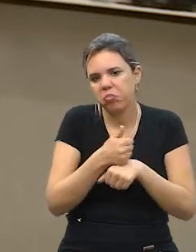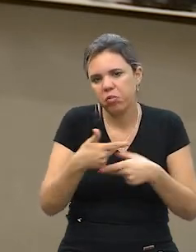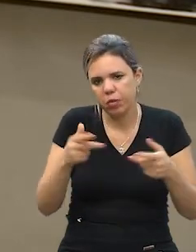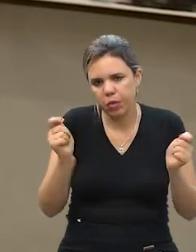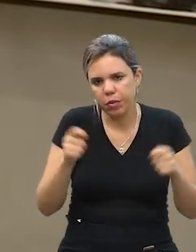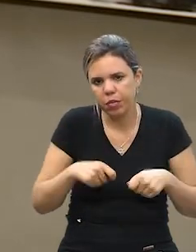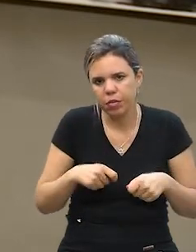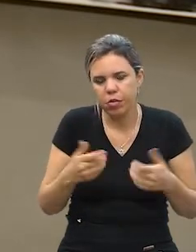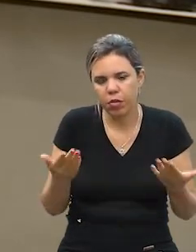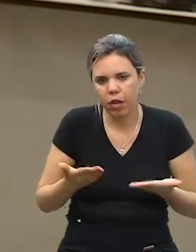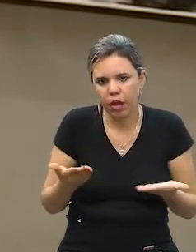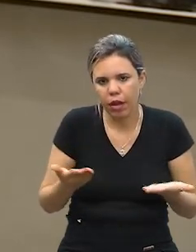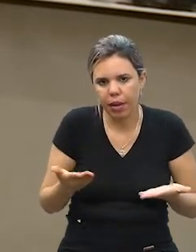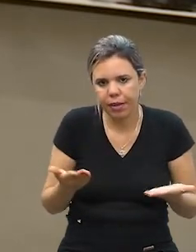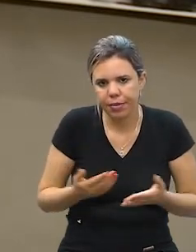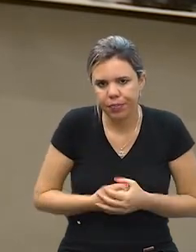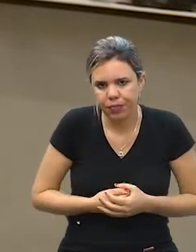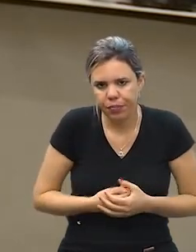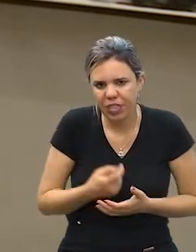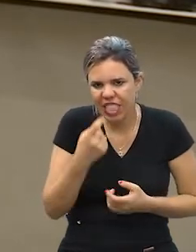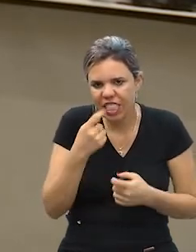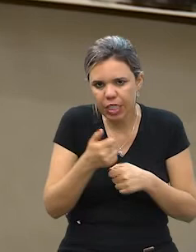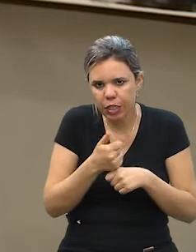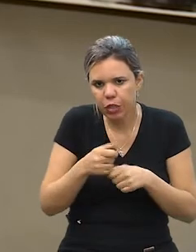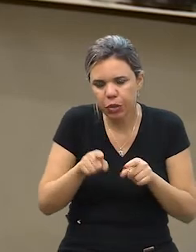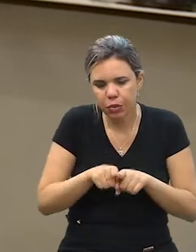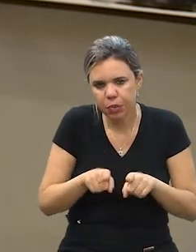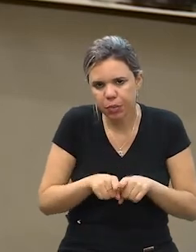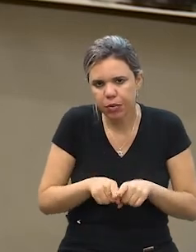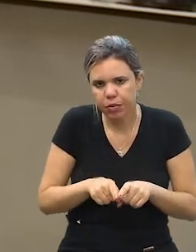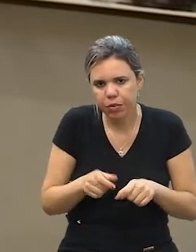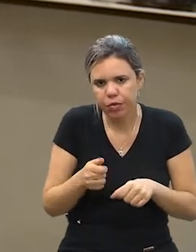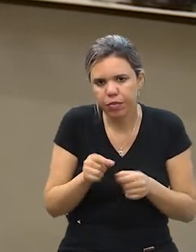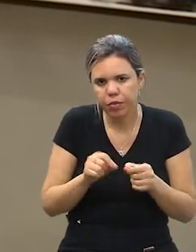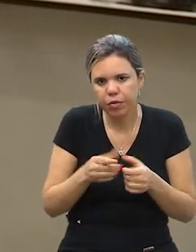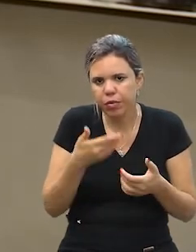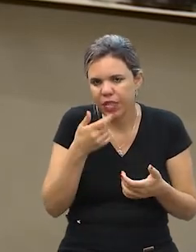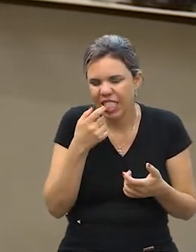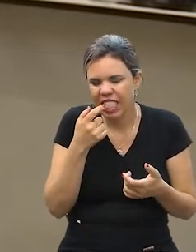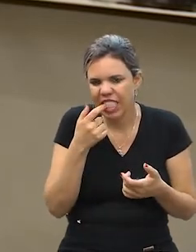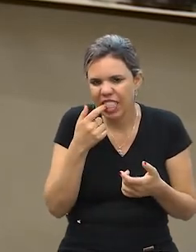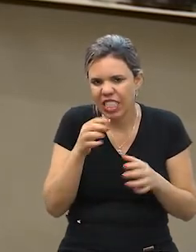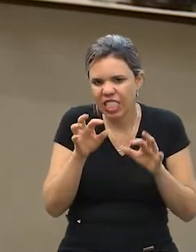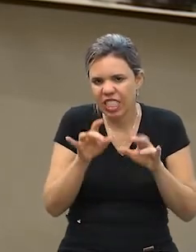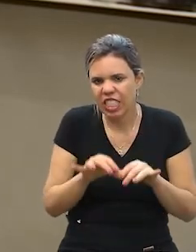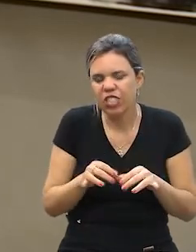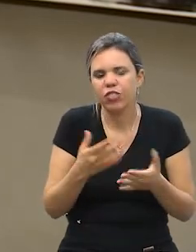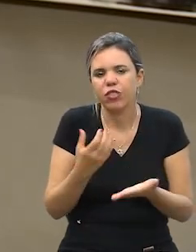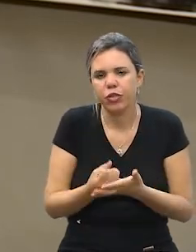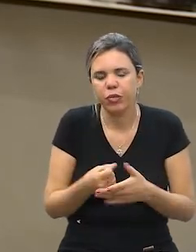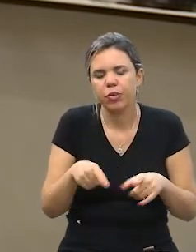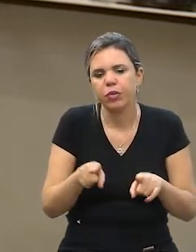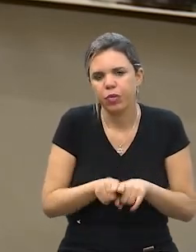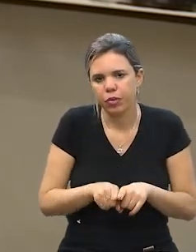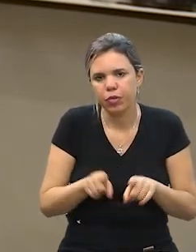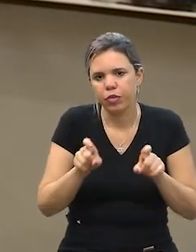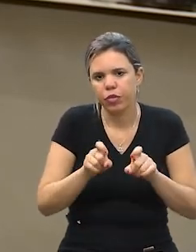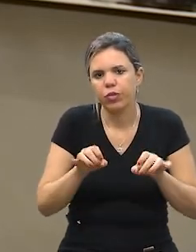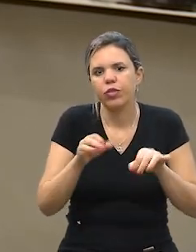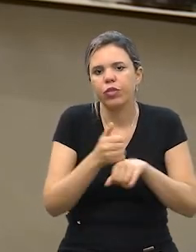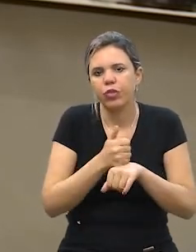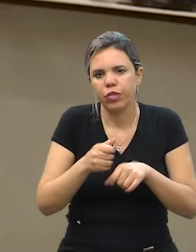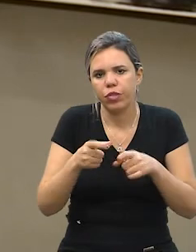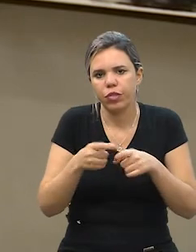É possível hoje o dentista se especializar em odontologia digital. A odontologia digital